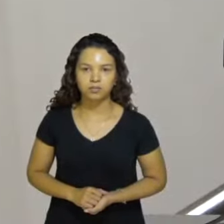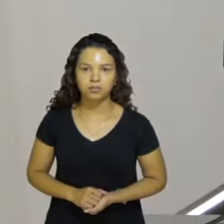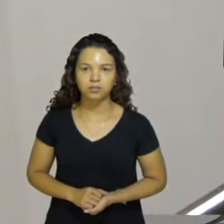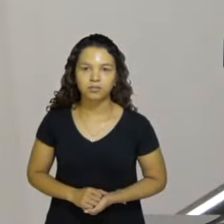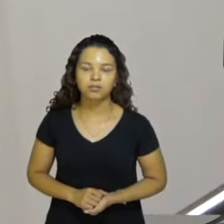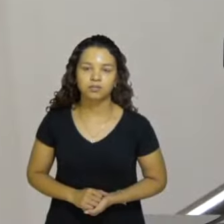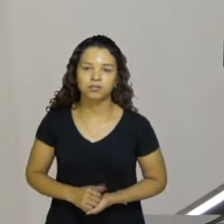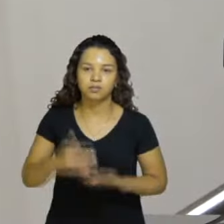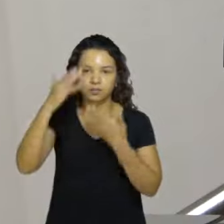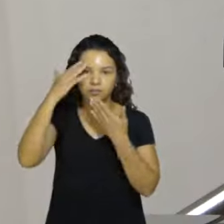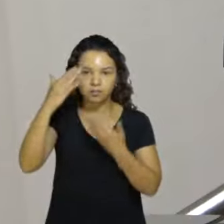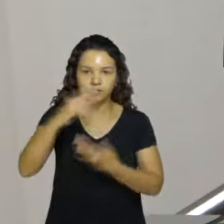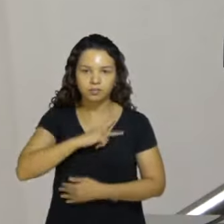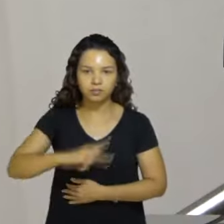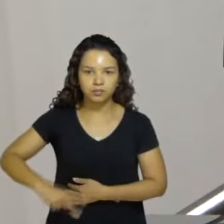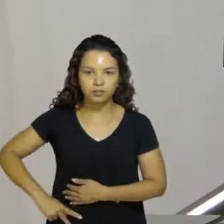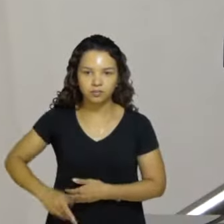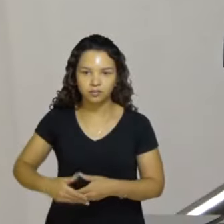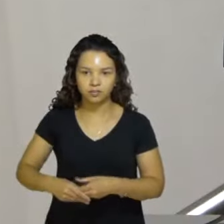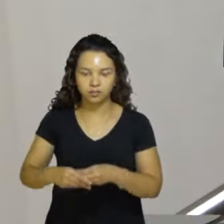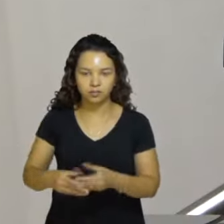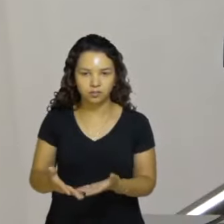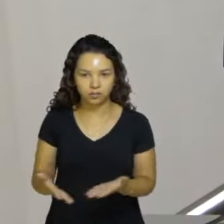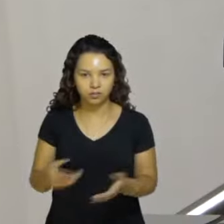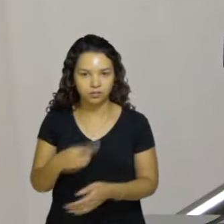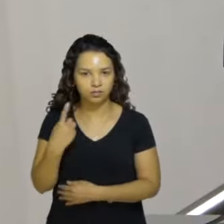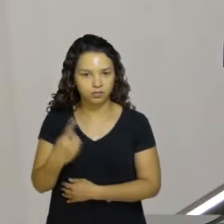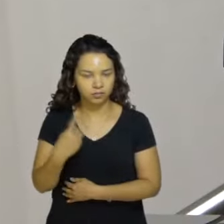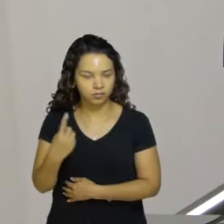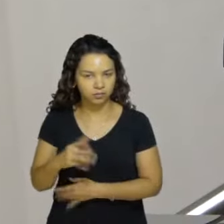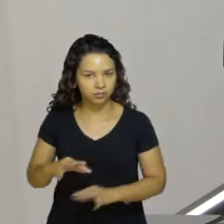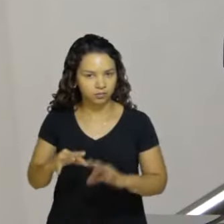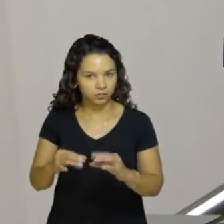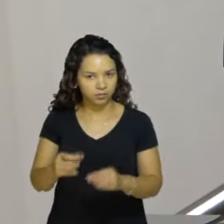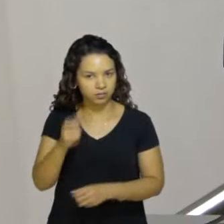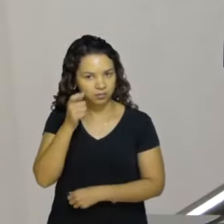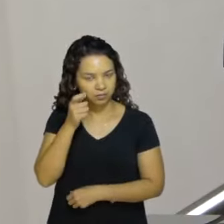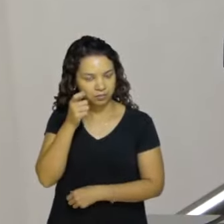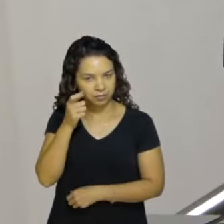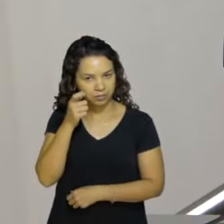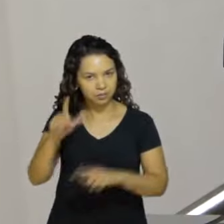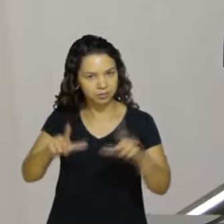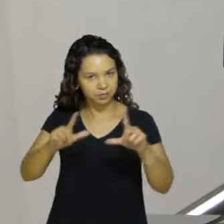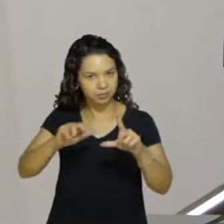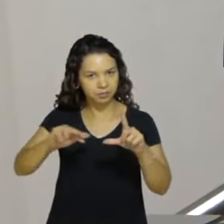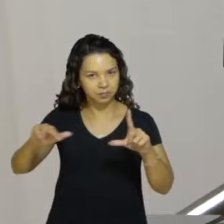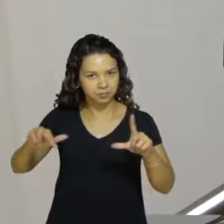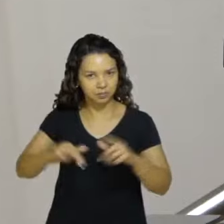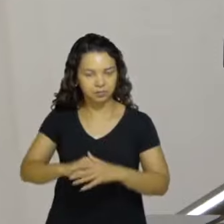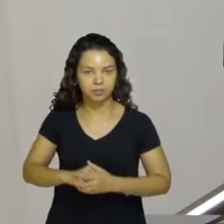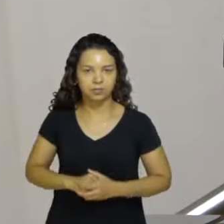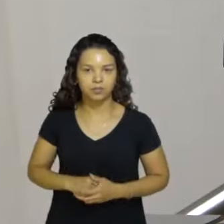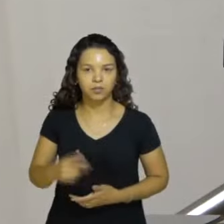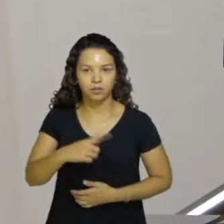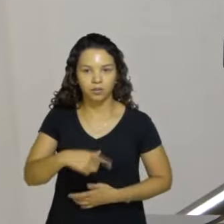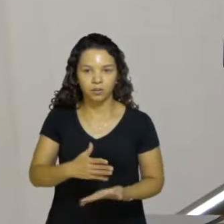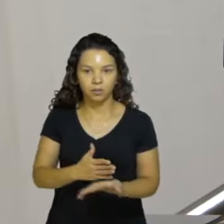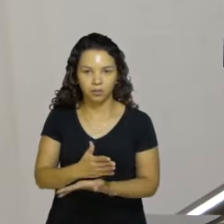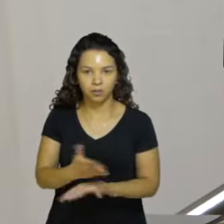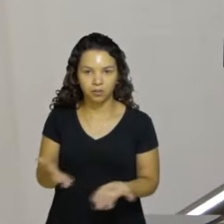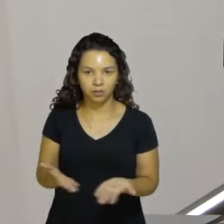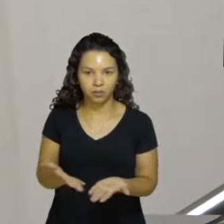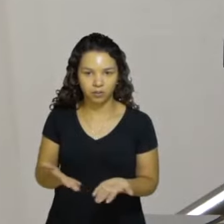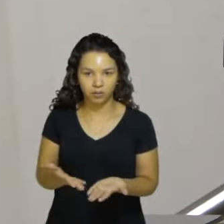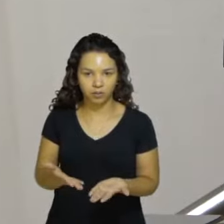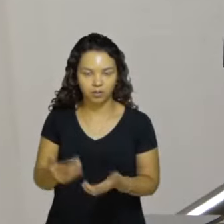Obrigado, presidente. Cumprimento Vossa Excelência, os nobres deputados, quem nos assiste nos canais respectivos. Nós aprovamos agora, presidente,